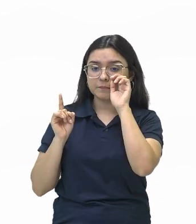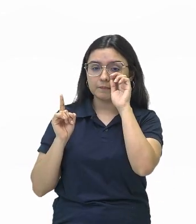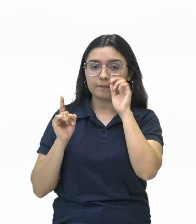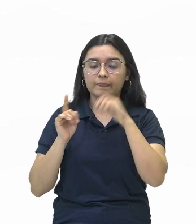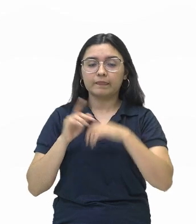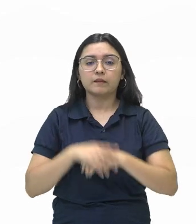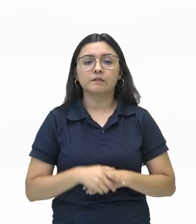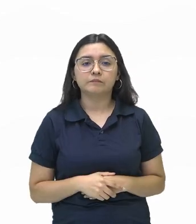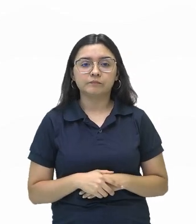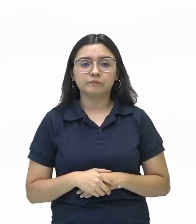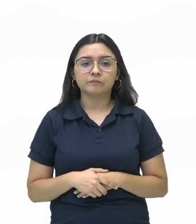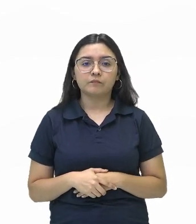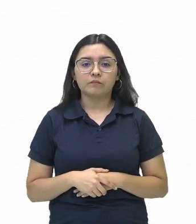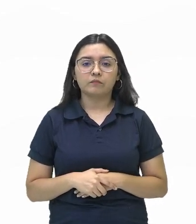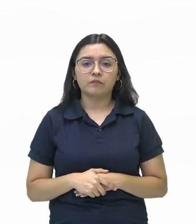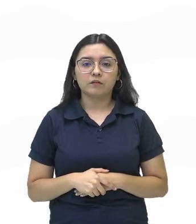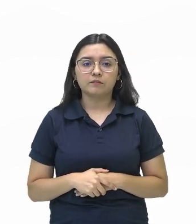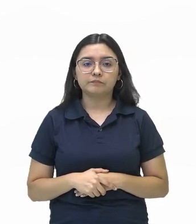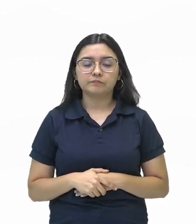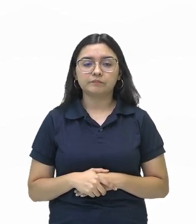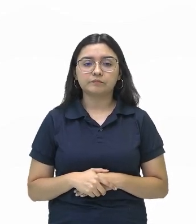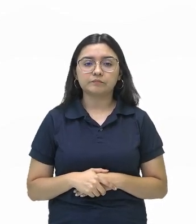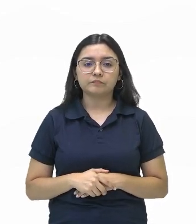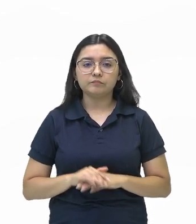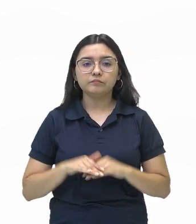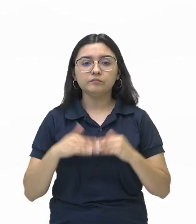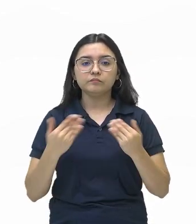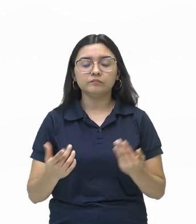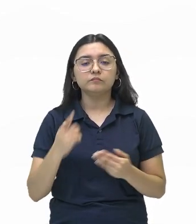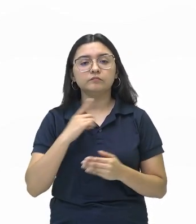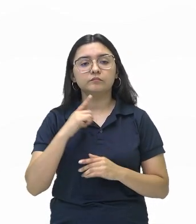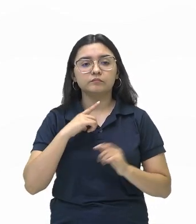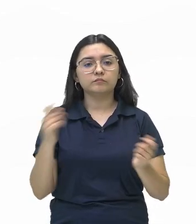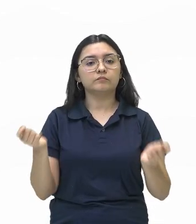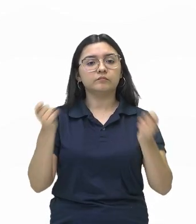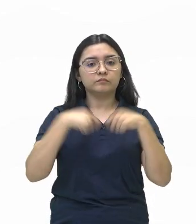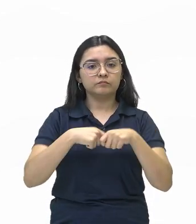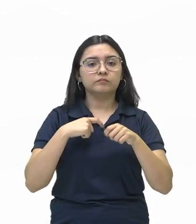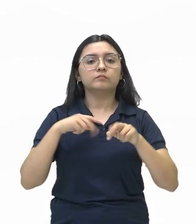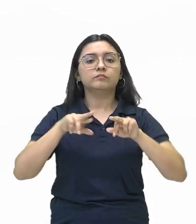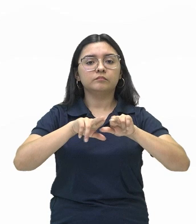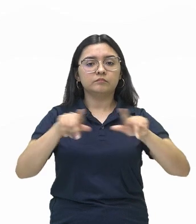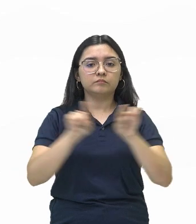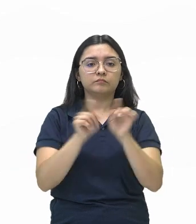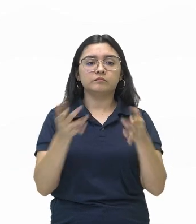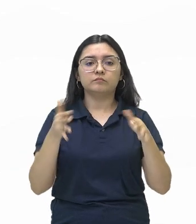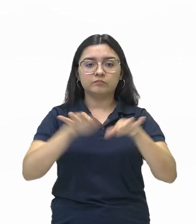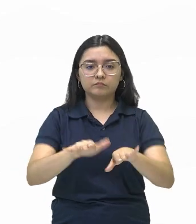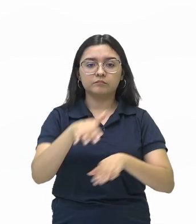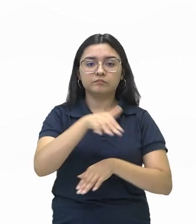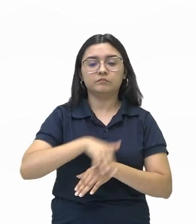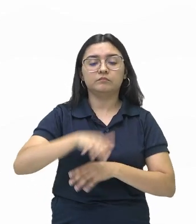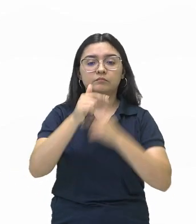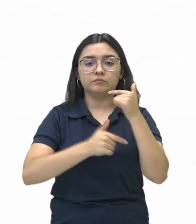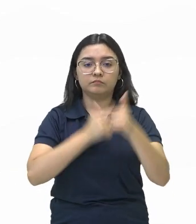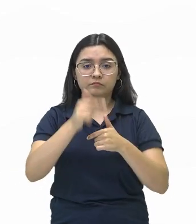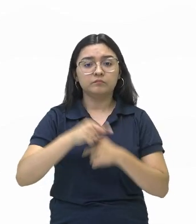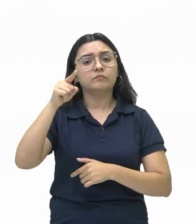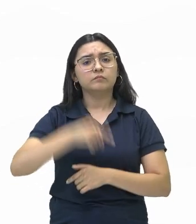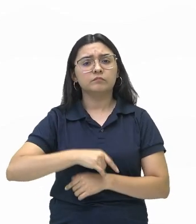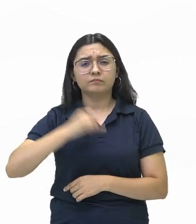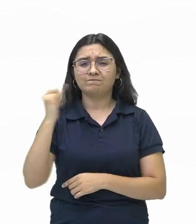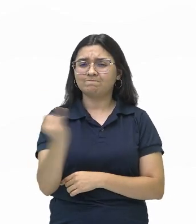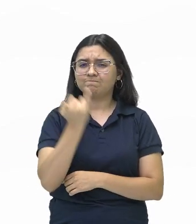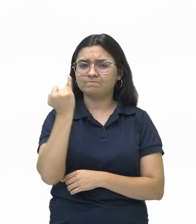A promoção da diversidade e da inclusão no mercado de trabalho, ela